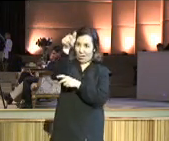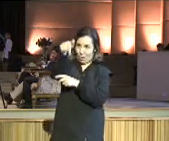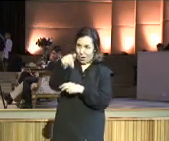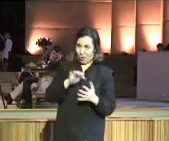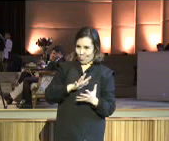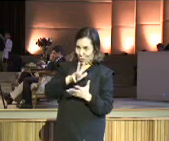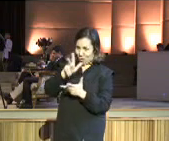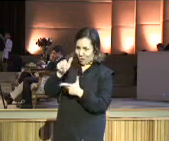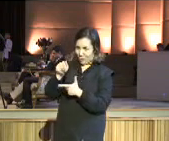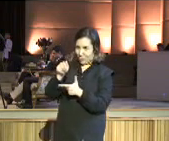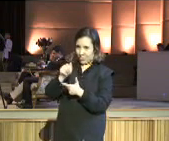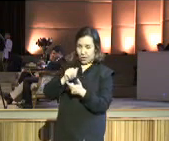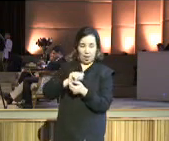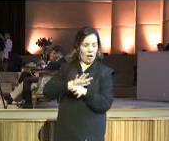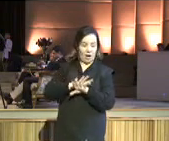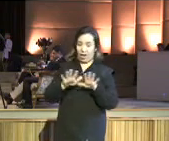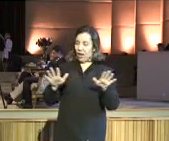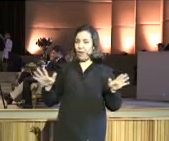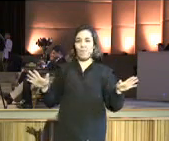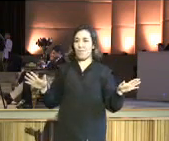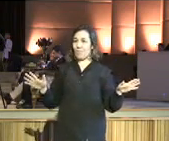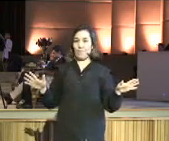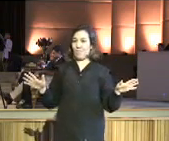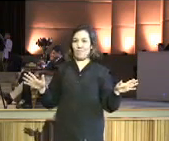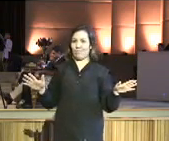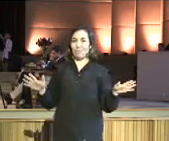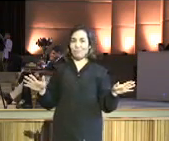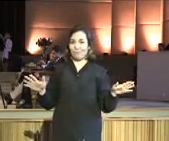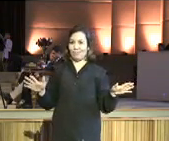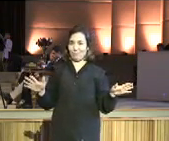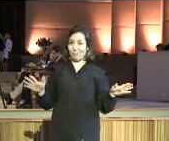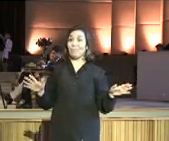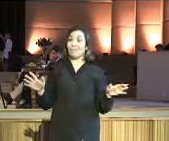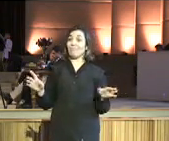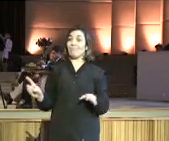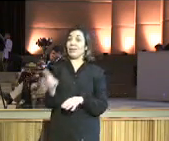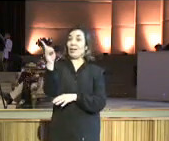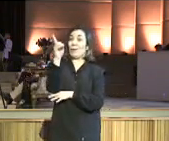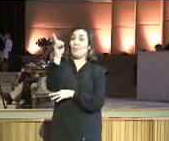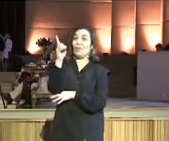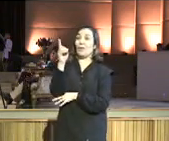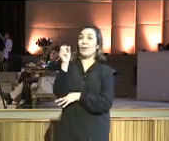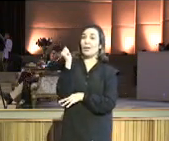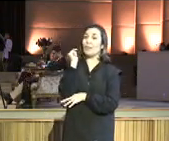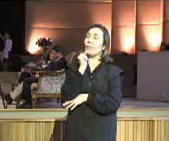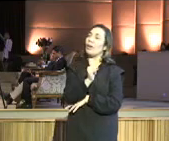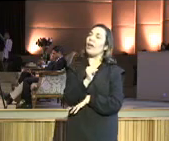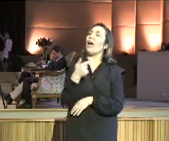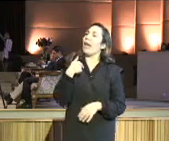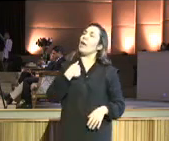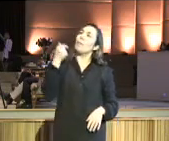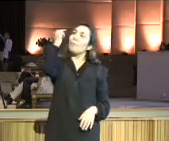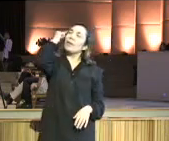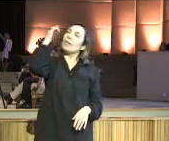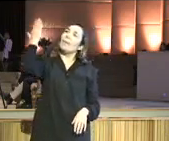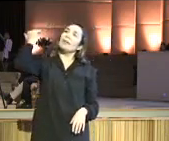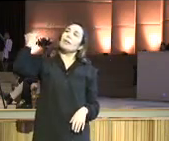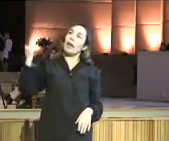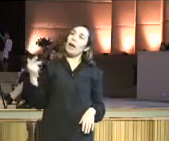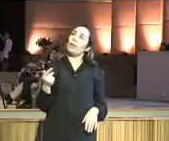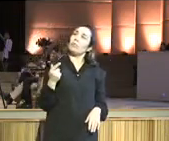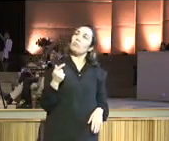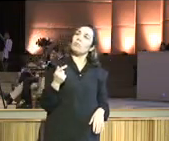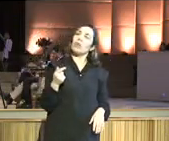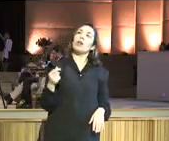Davi estava dizendo para a gente: eu imaginei que a minha glória fosse o canto do povo a me elogiar